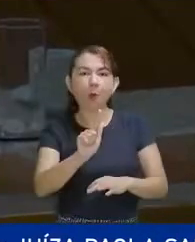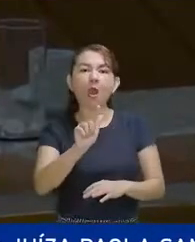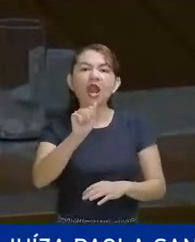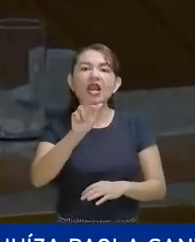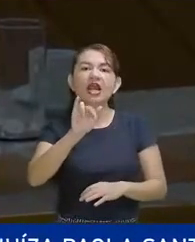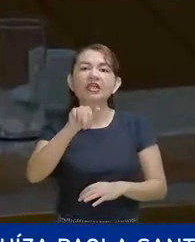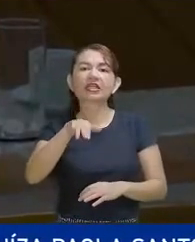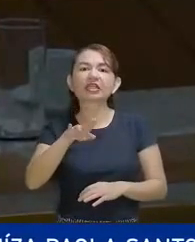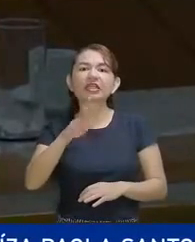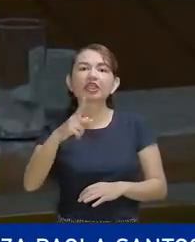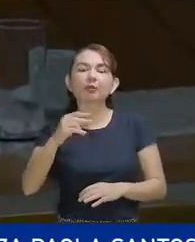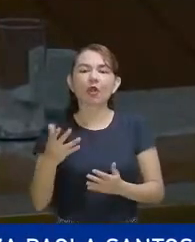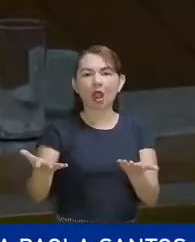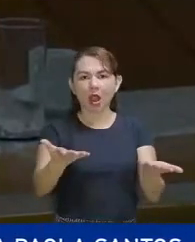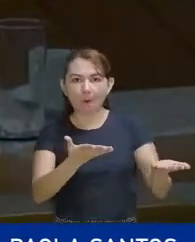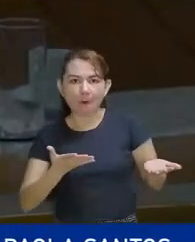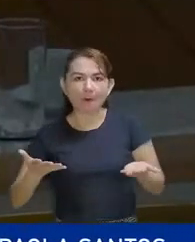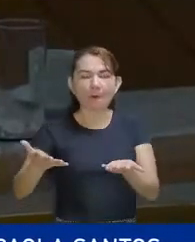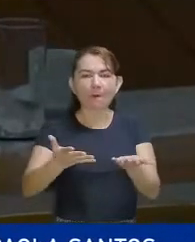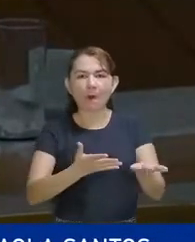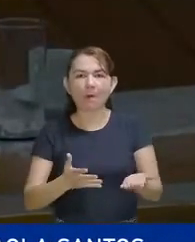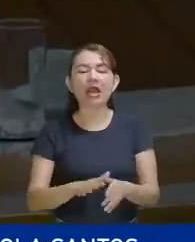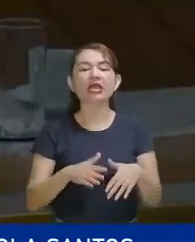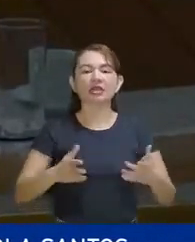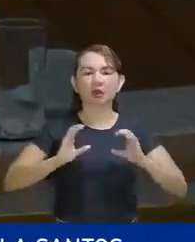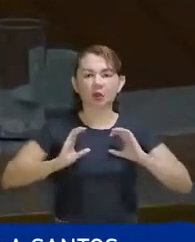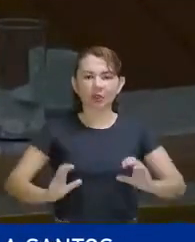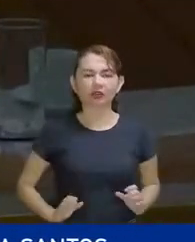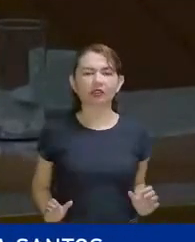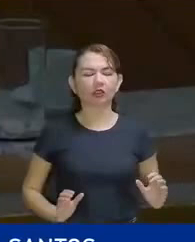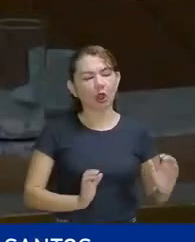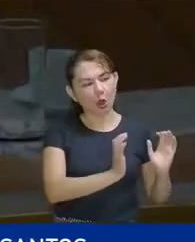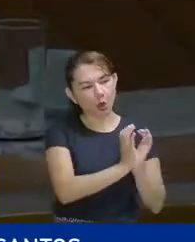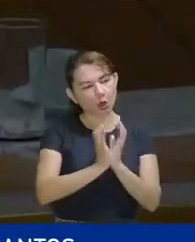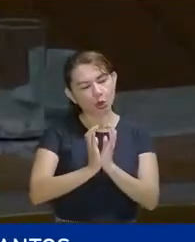Aí o coordenador tem que ir lá, reunir a tropa dele, reunir